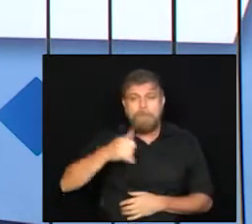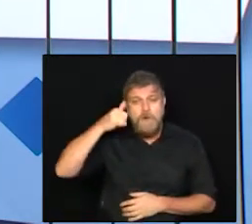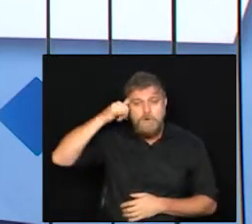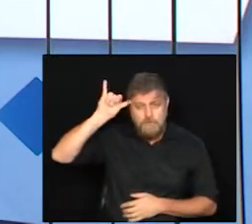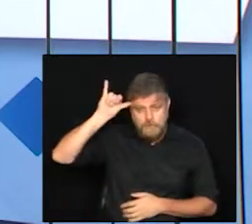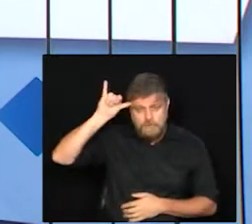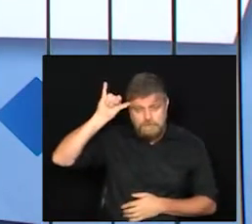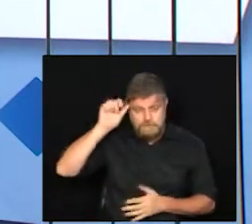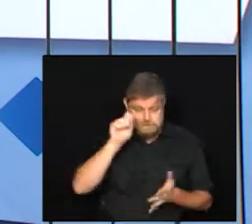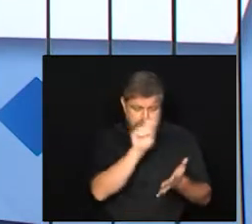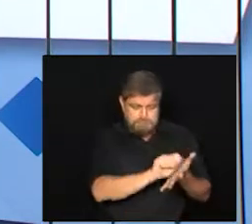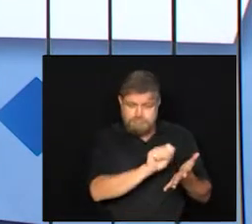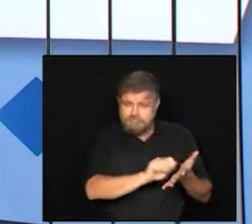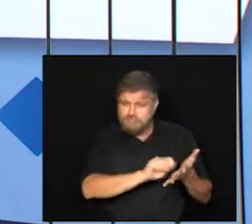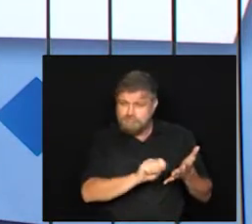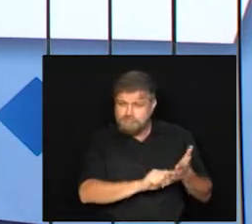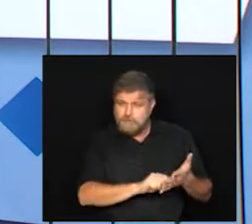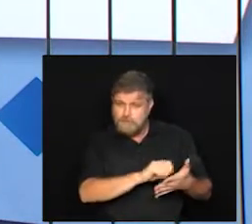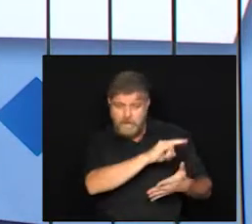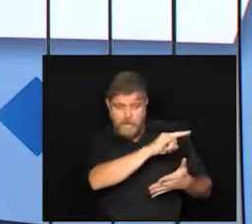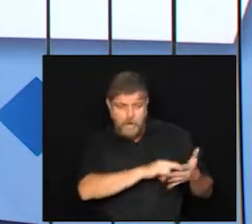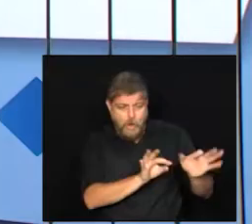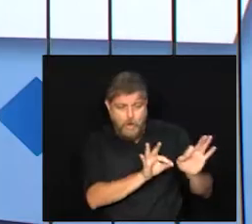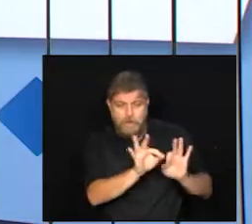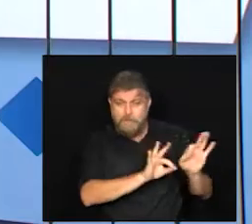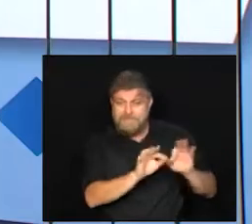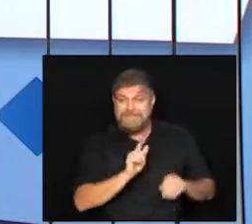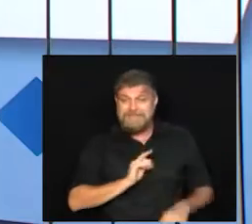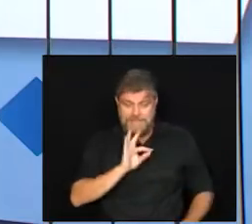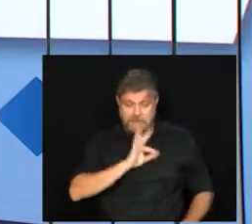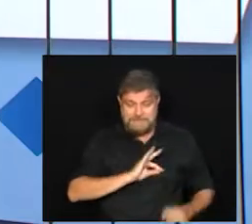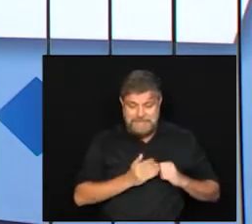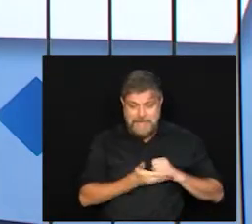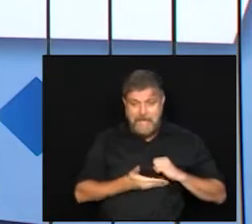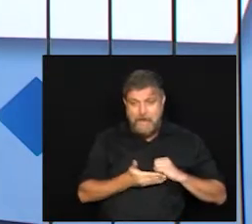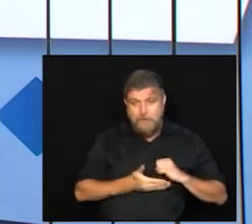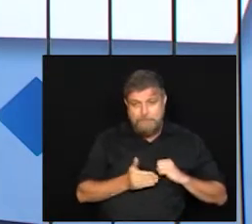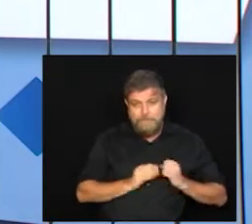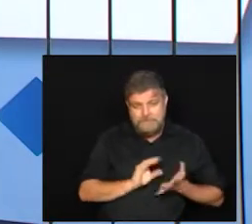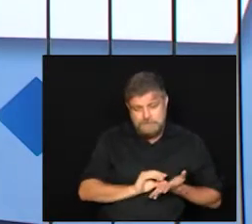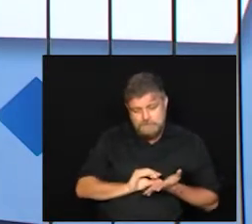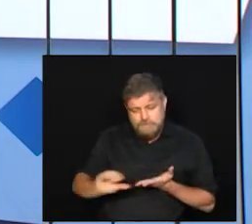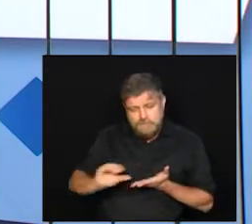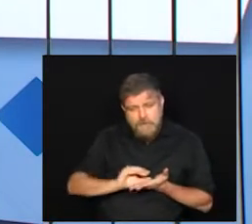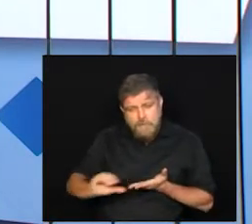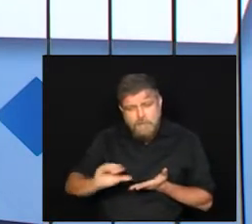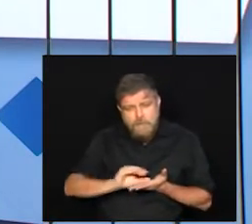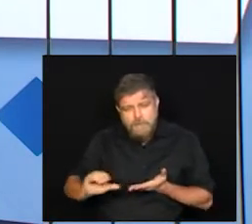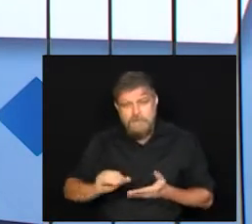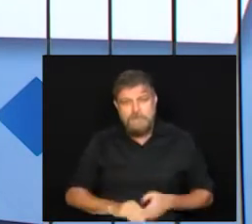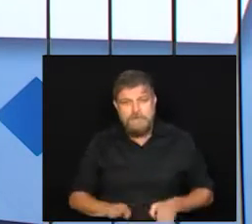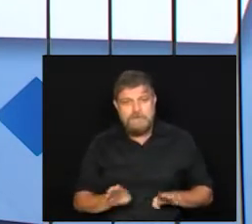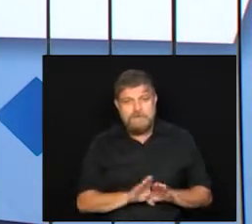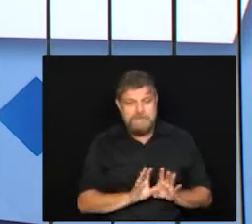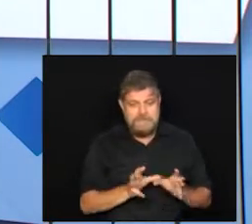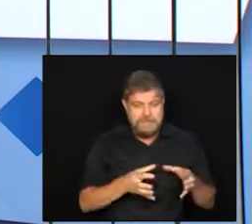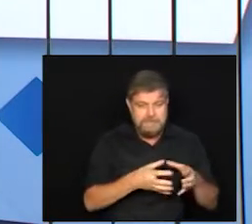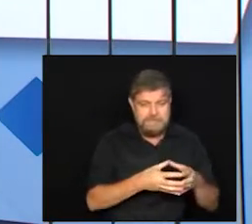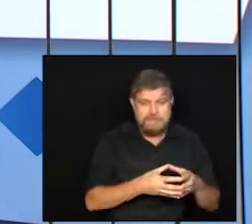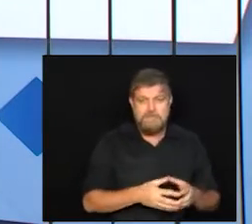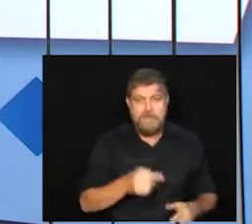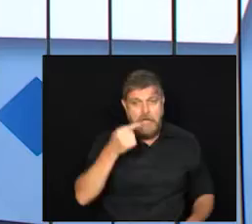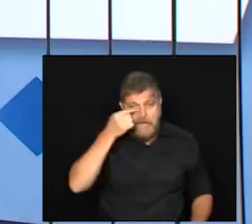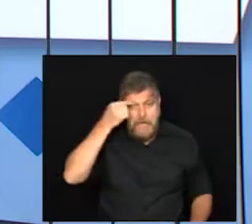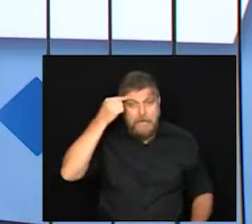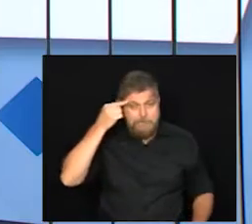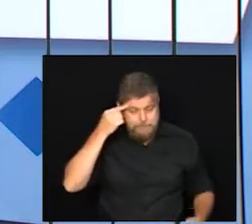Paulo Búfalo, que tem um projeto sobre esse Renda Básica Campinas. Formam a comissão, além de Mariana, Paola Miguel